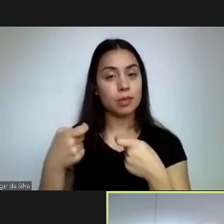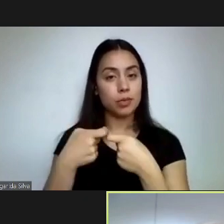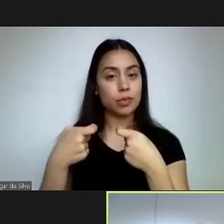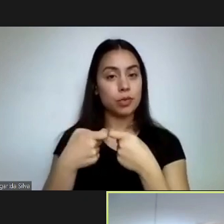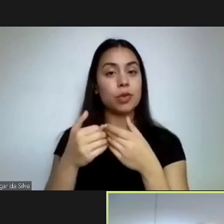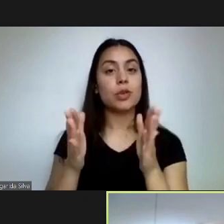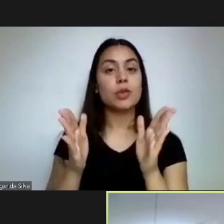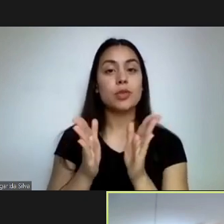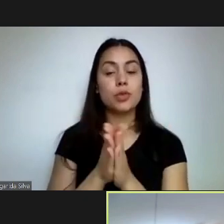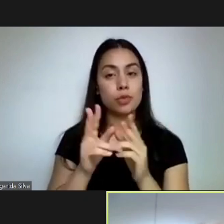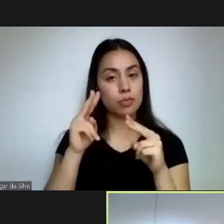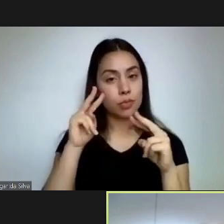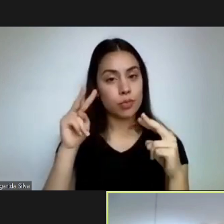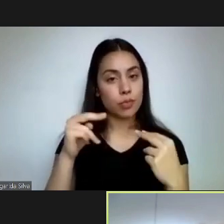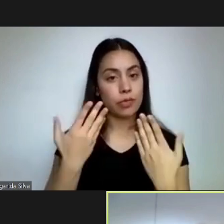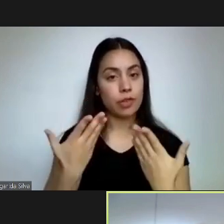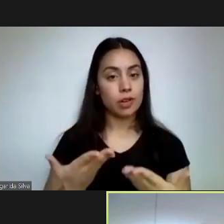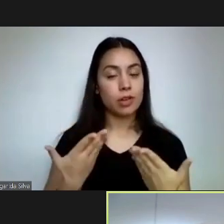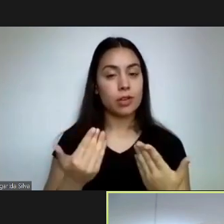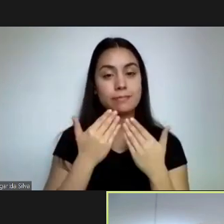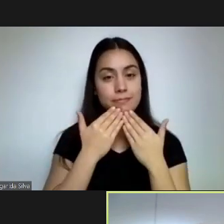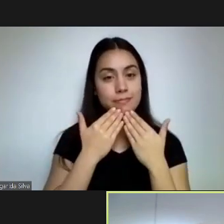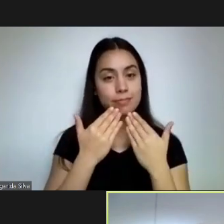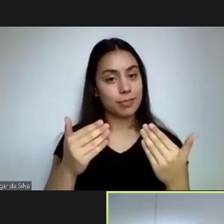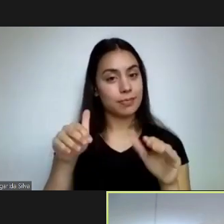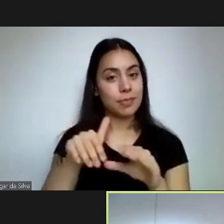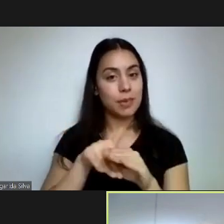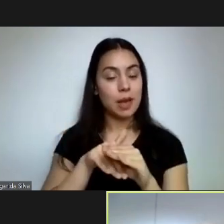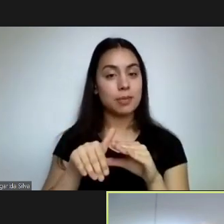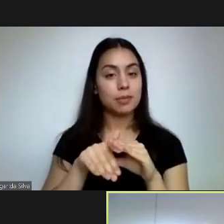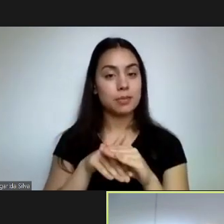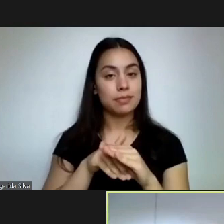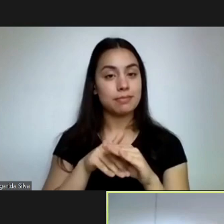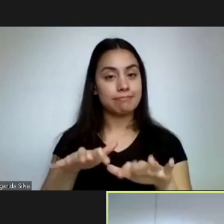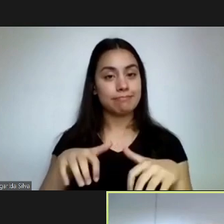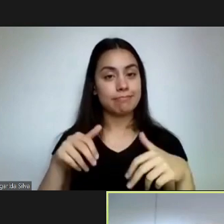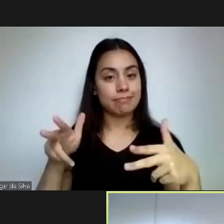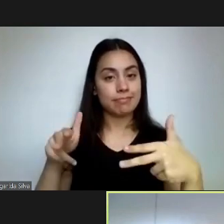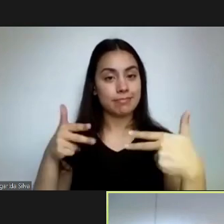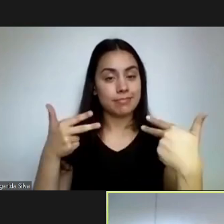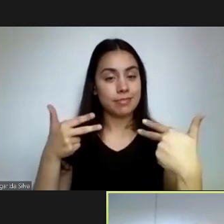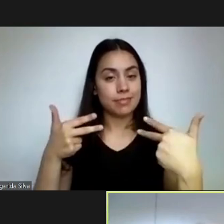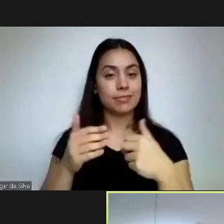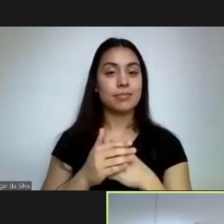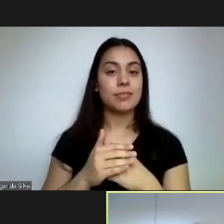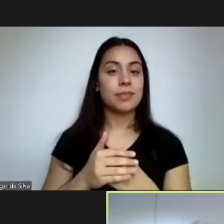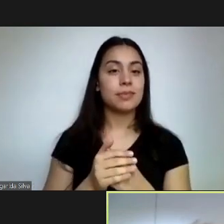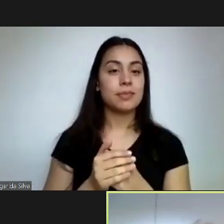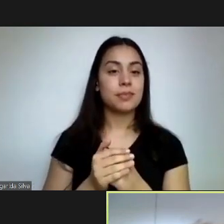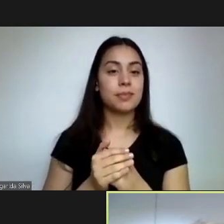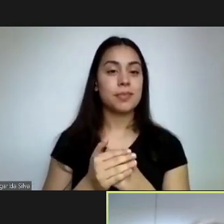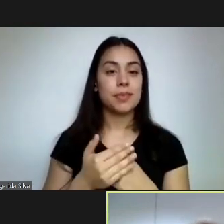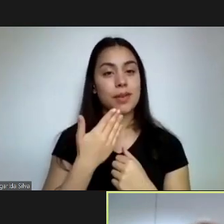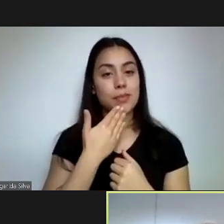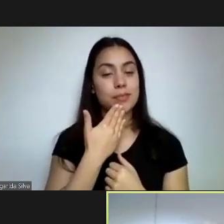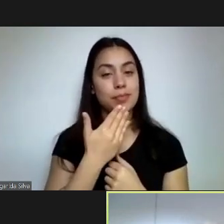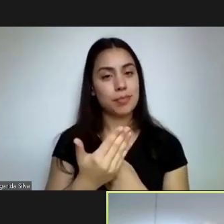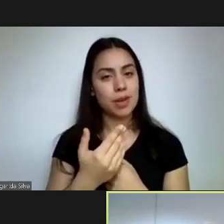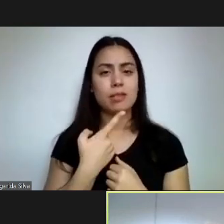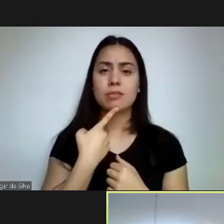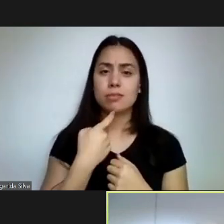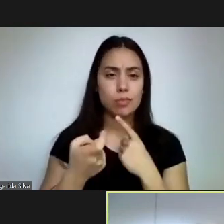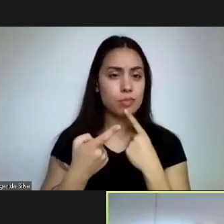são muitos, obrigada também pela disponibilidade para esta segunda-feira assistirem e colocarem as vossas questões, são